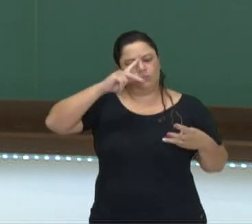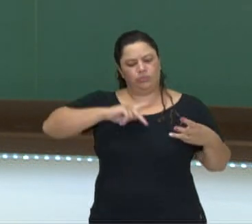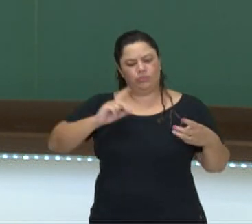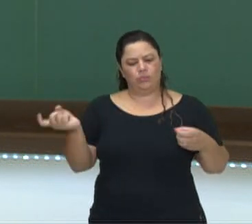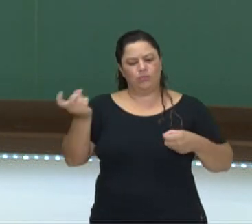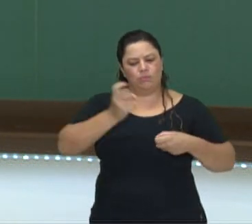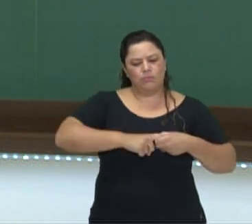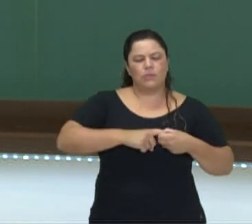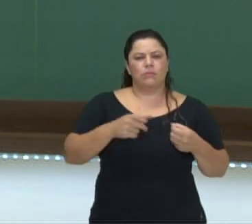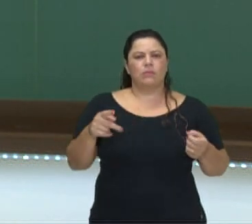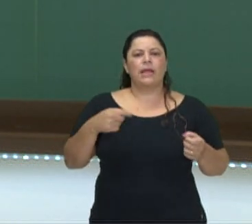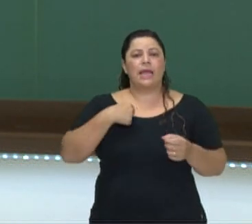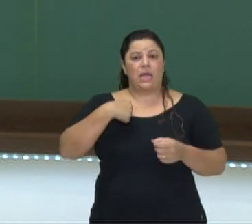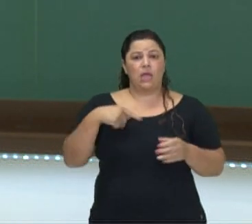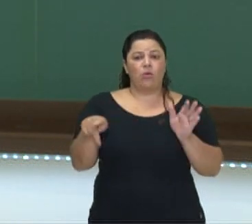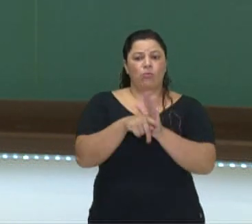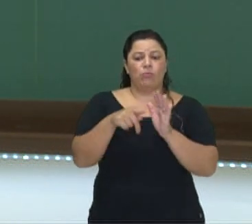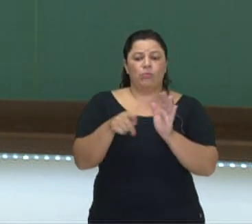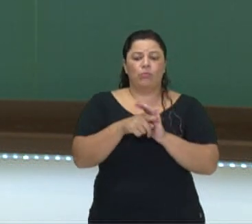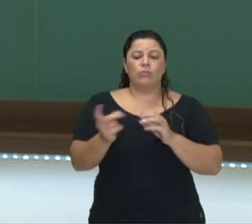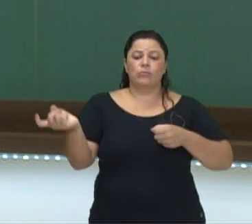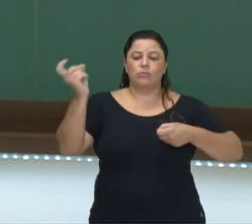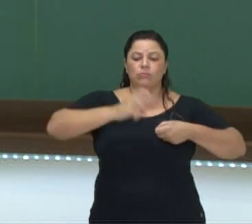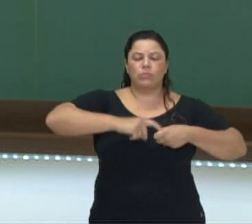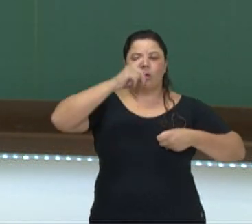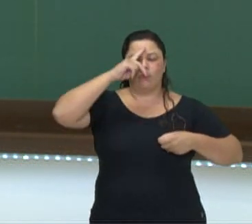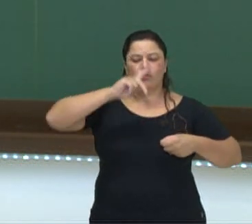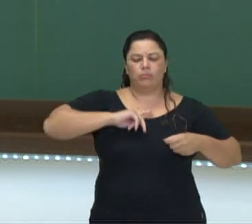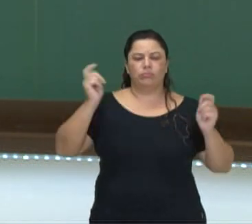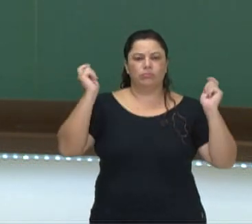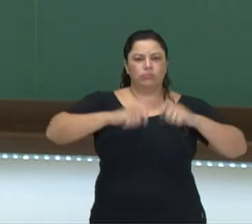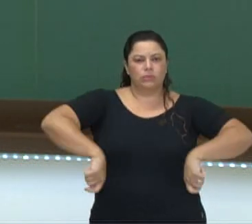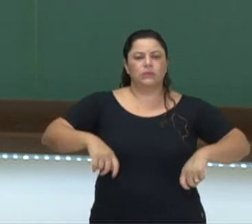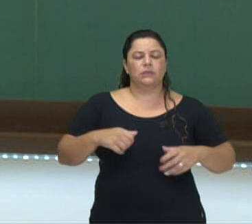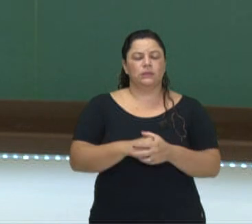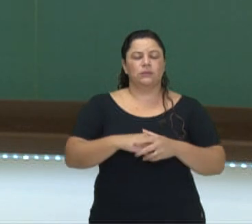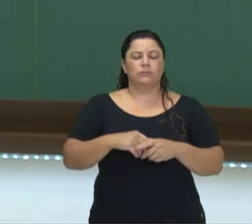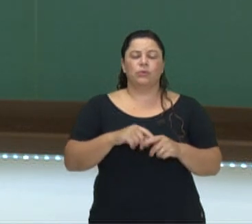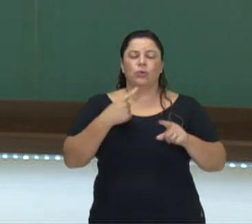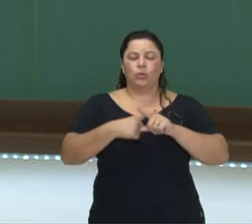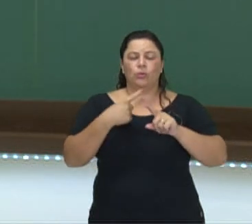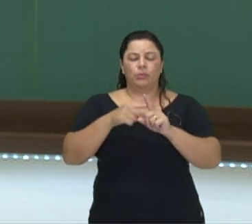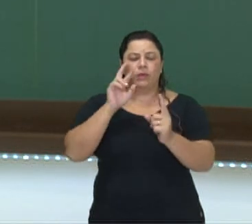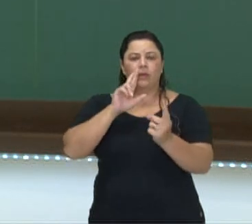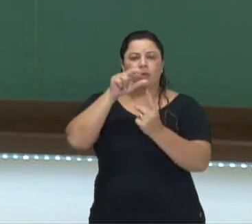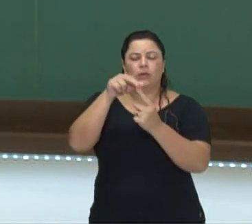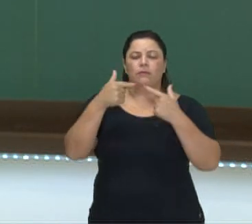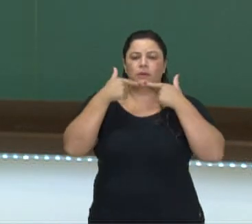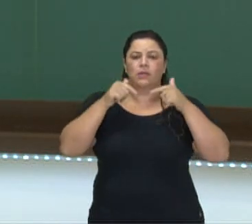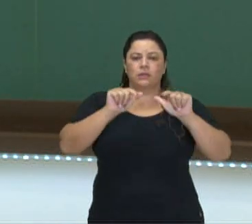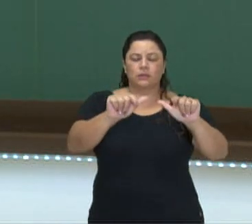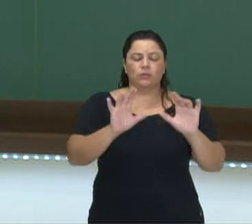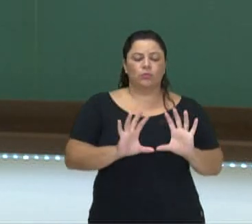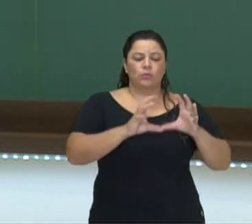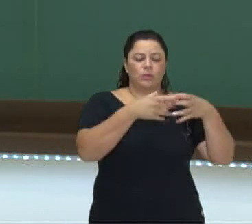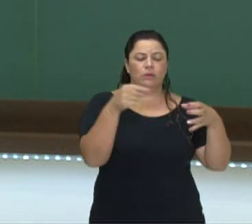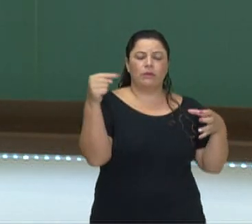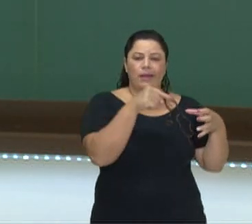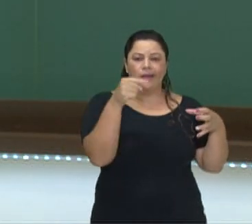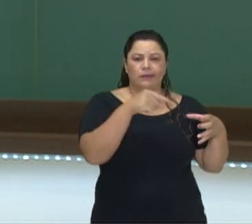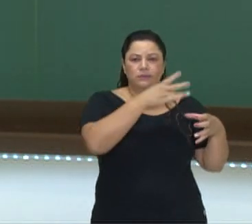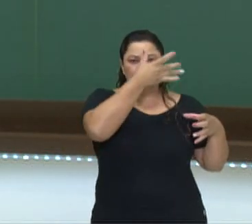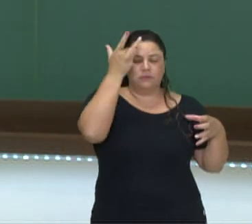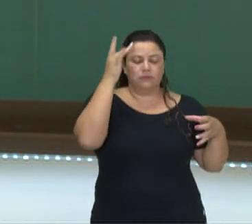Eu pertenço a esse grupo. Eu tenho referências linguísticas com essas pessoas. Eu